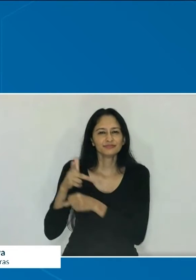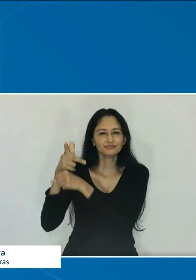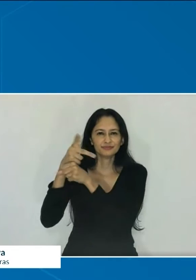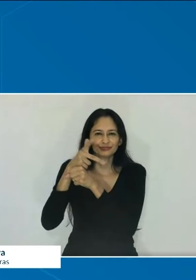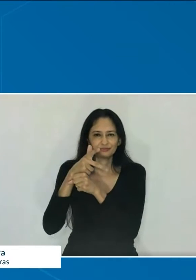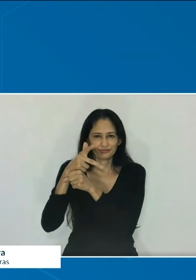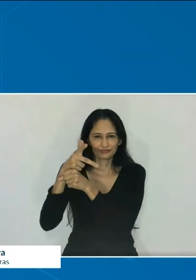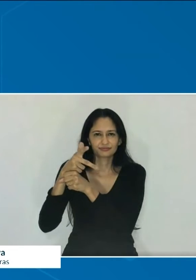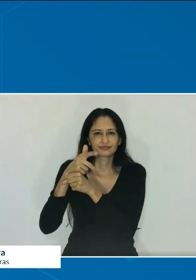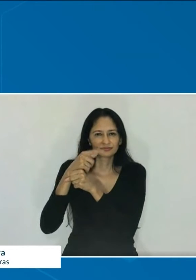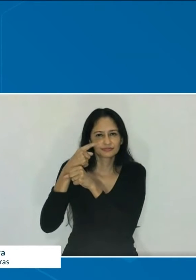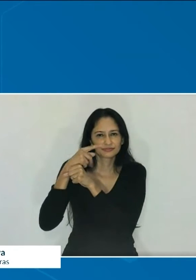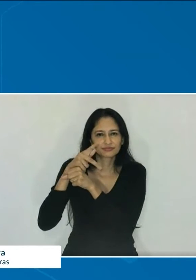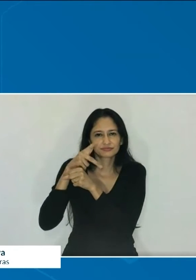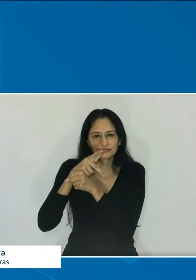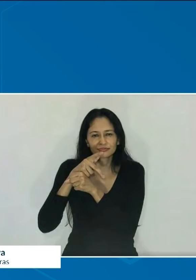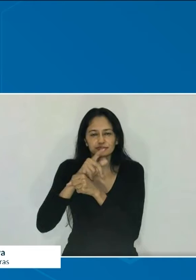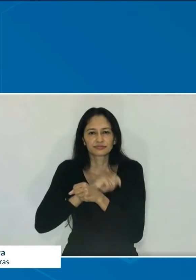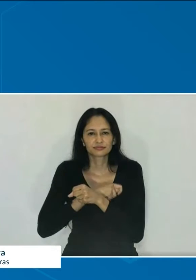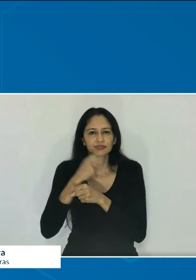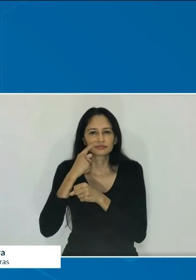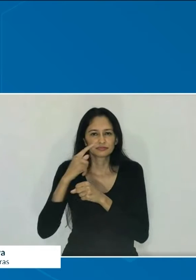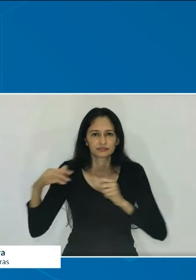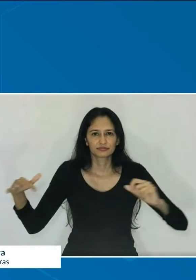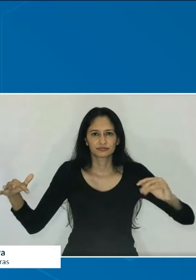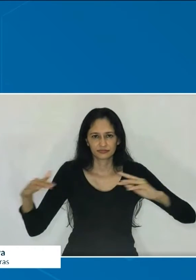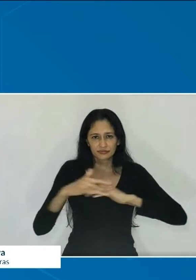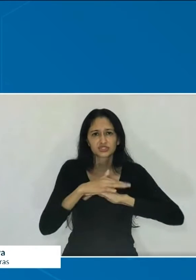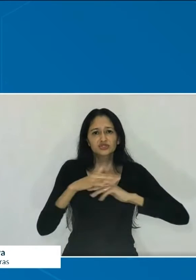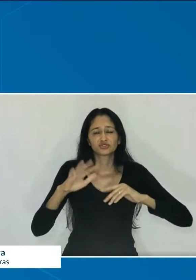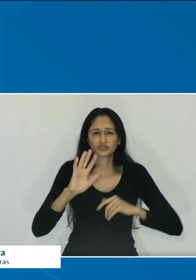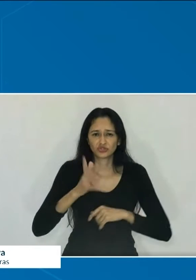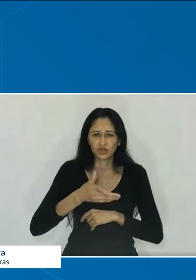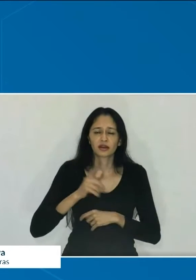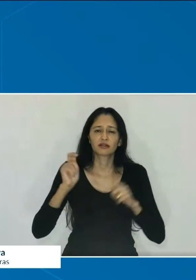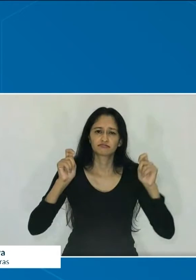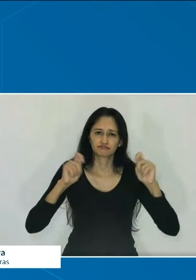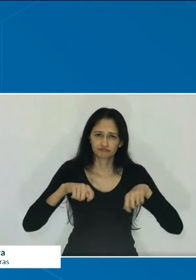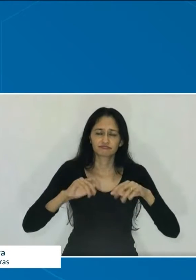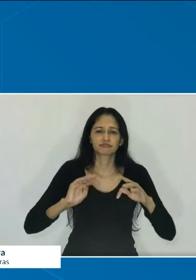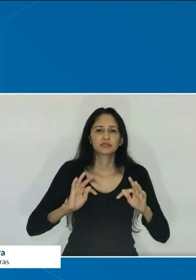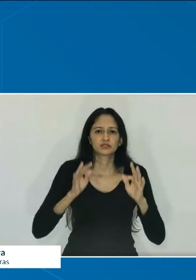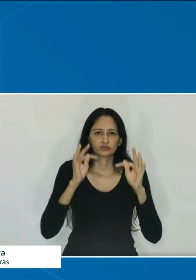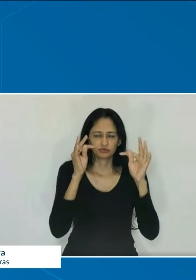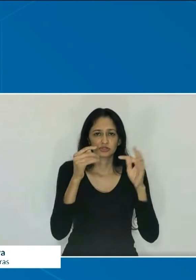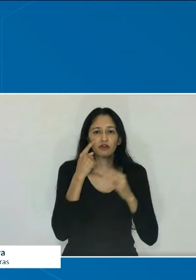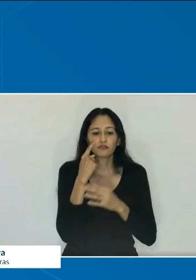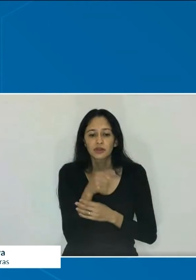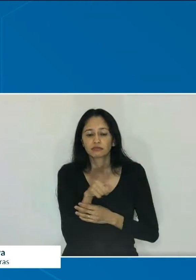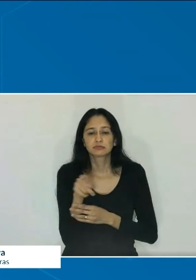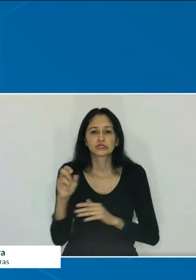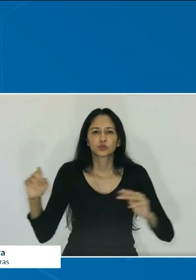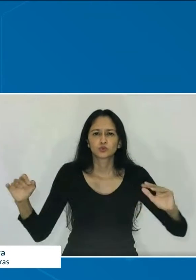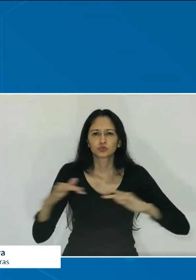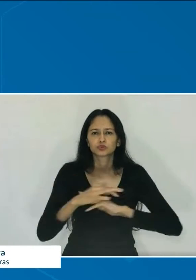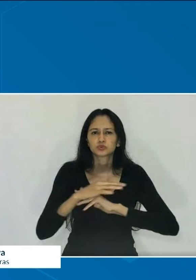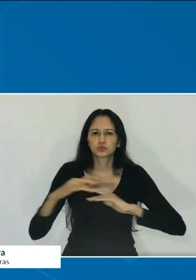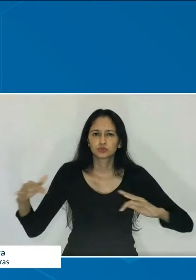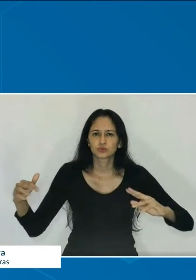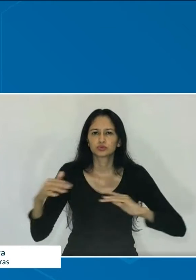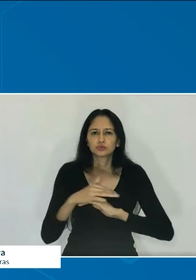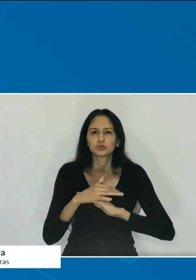de tráfego, que já auxiliam, já tem tecnologias para auxiliar a fluidez do tráfego. Então, nós já temos algumas